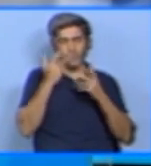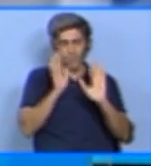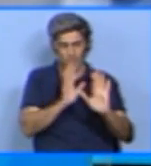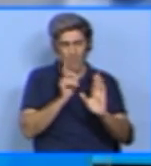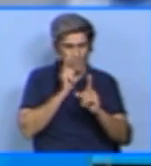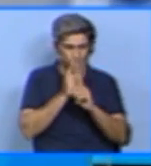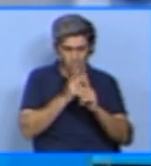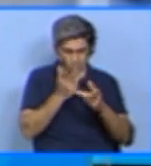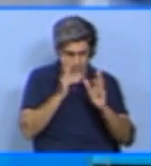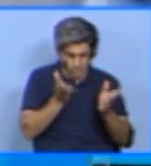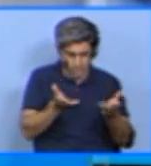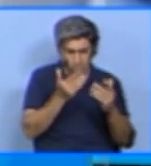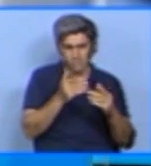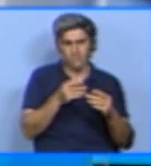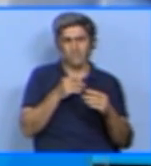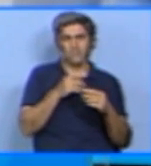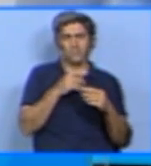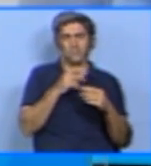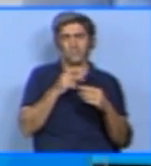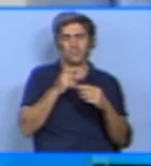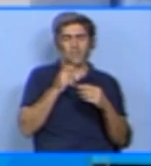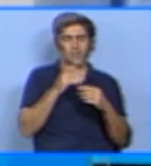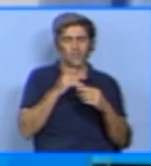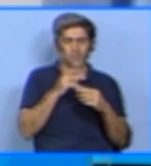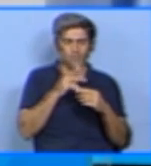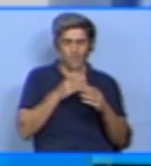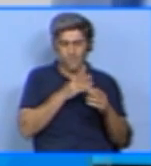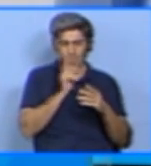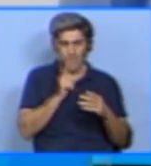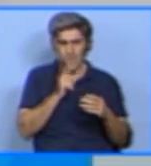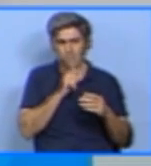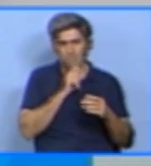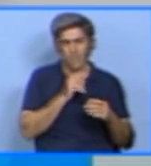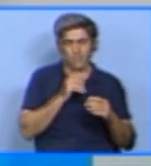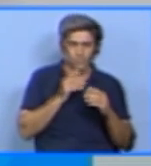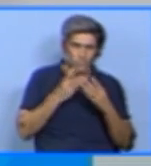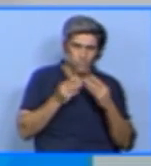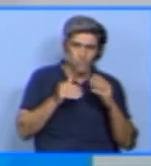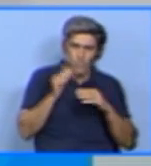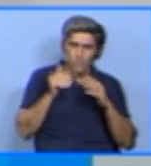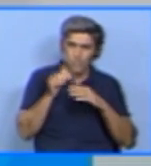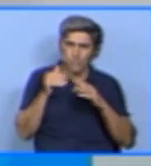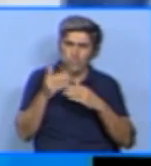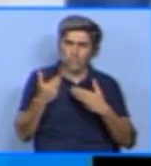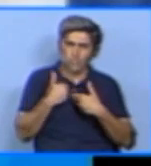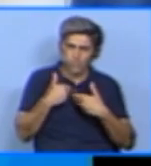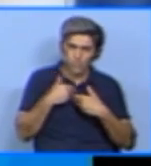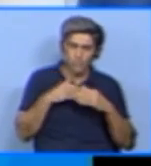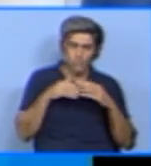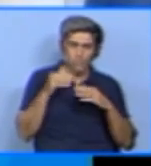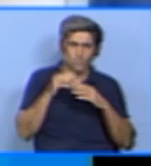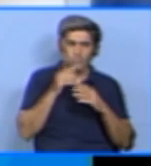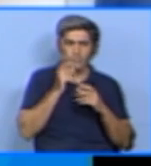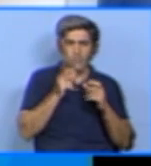liberte. E é o carta aos Gálatas, e é esse exatamente o caminho, e que sejamos capazes de ir superando, com a sua ajuda, e com a